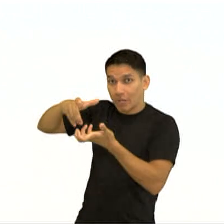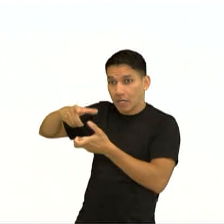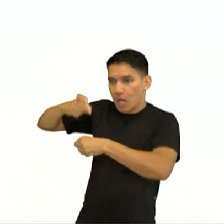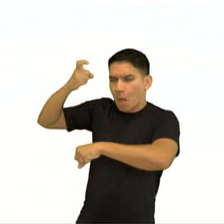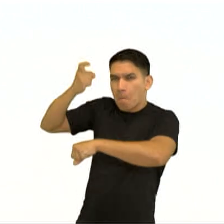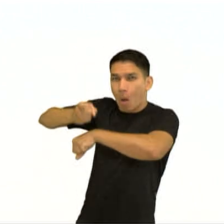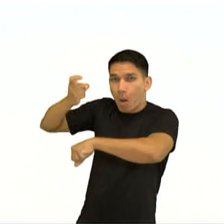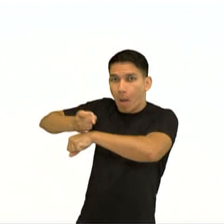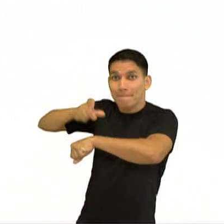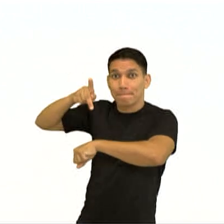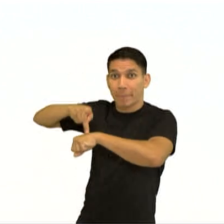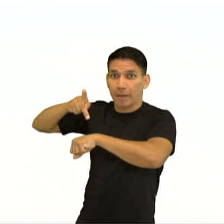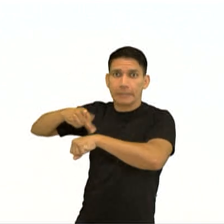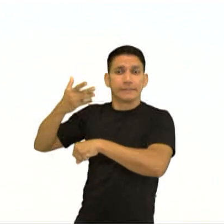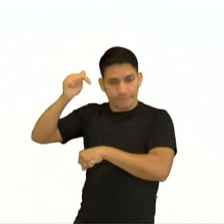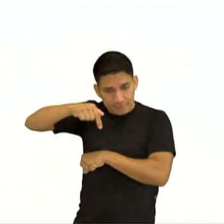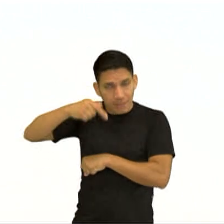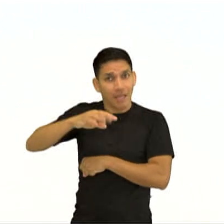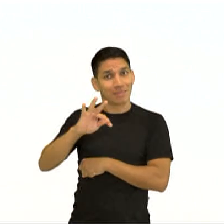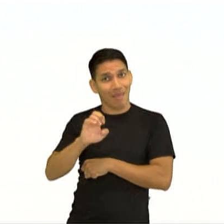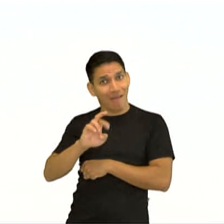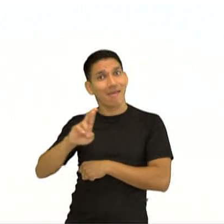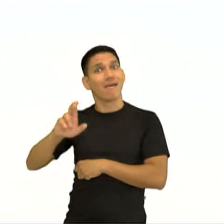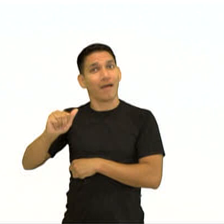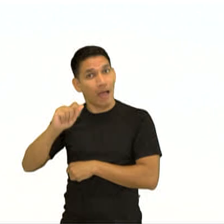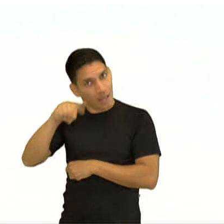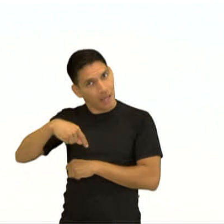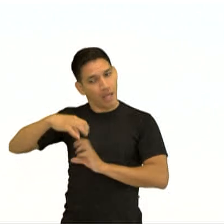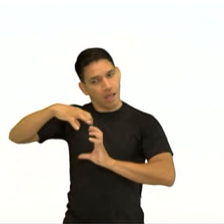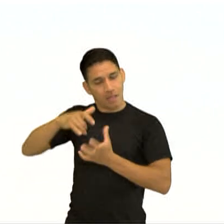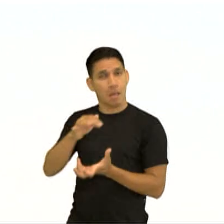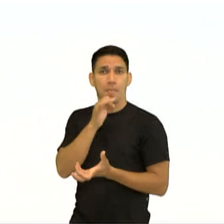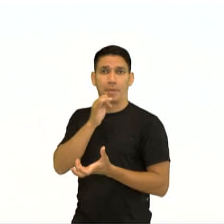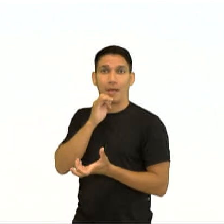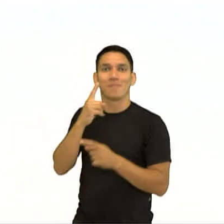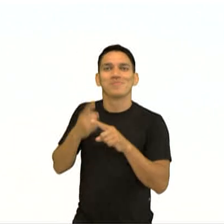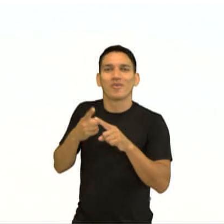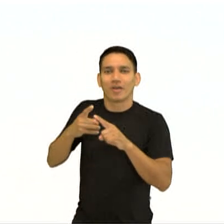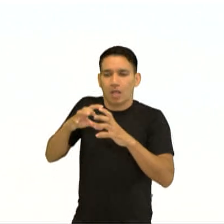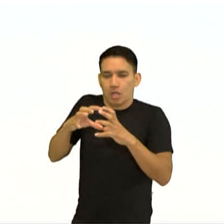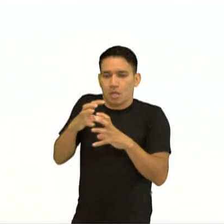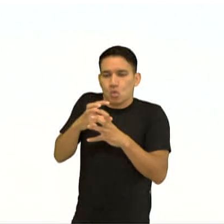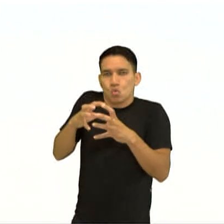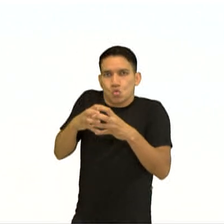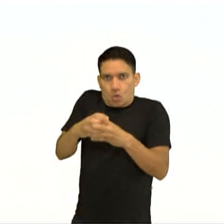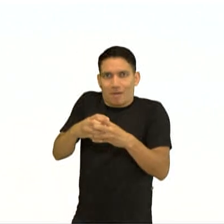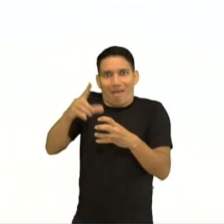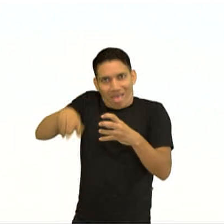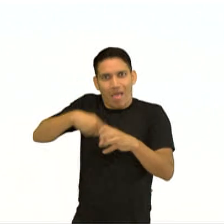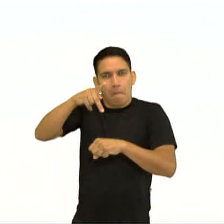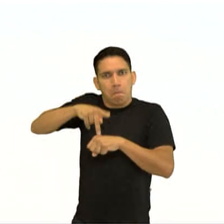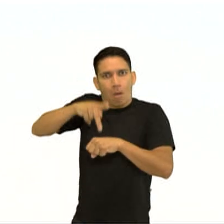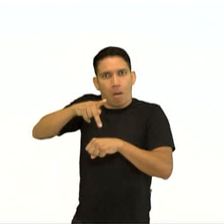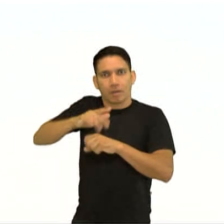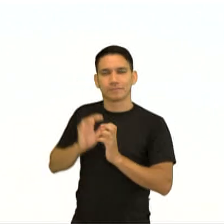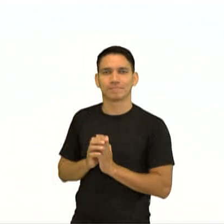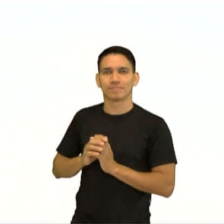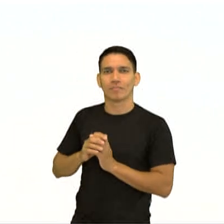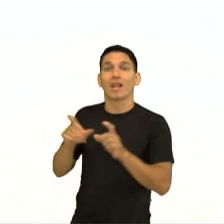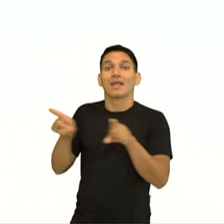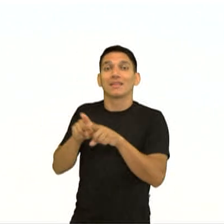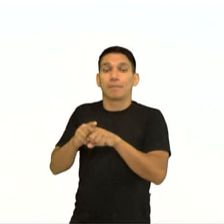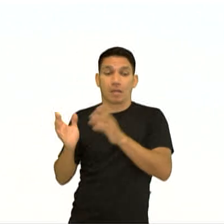quais a Terra é um exemplo de um planeta rochoso, pois a crosta terrestre ela é rochosa, e nós vamos ter